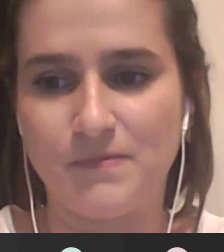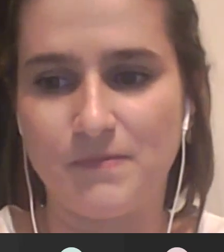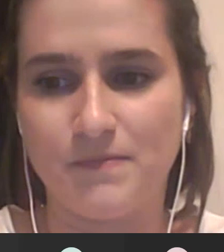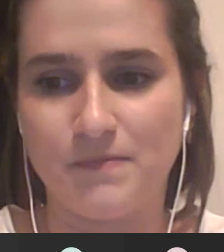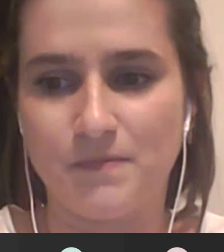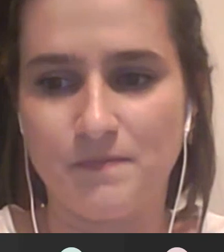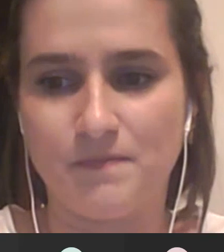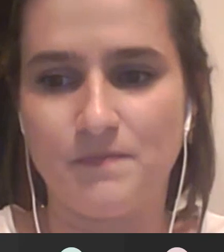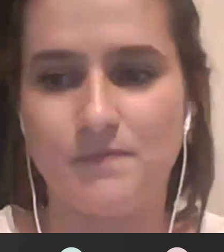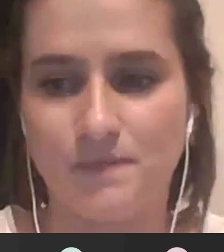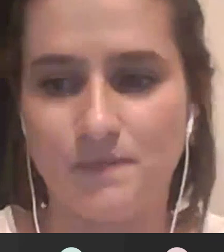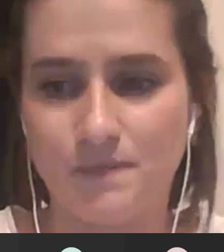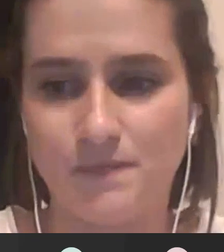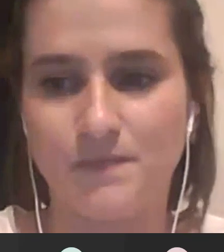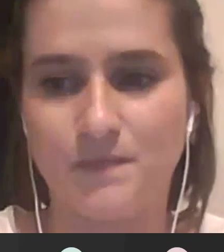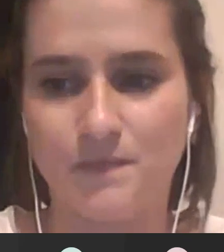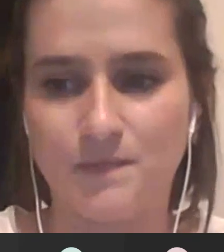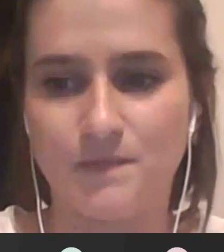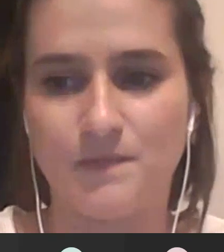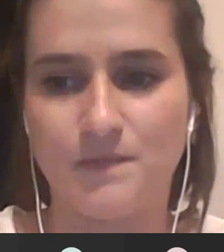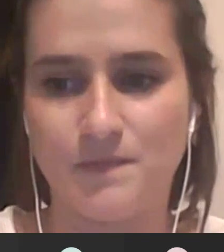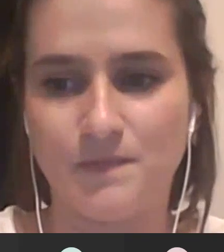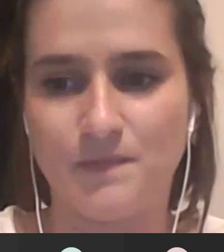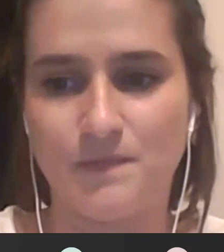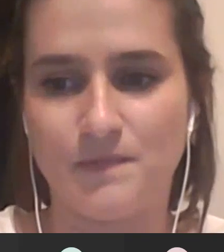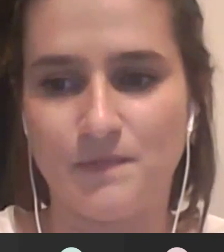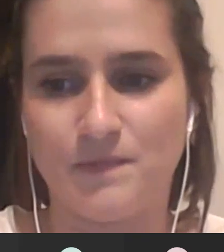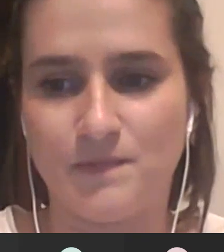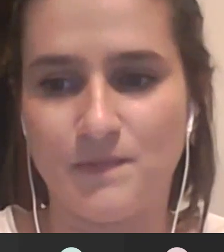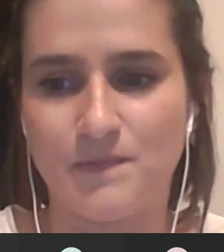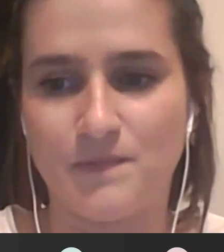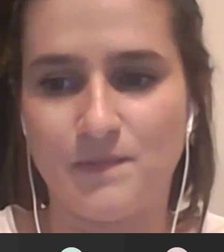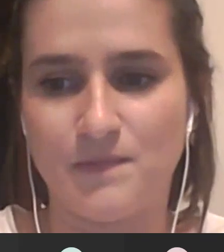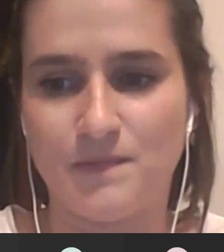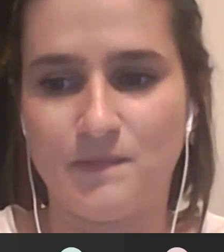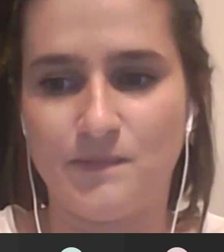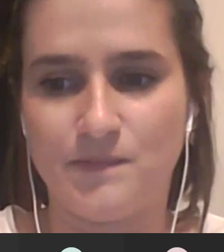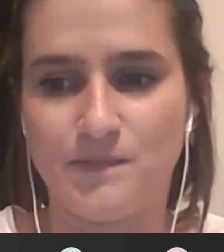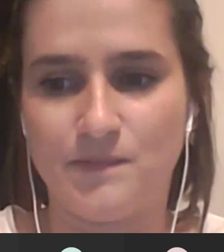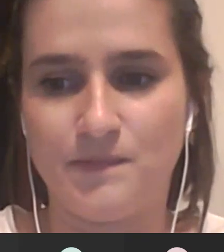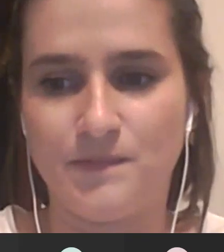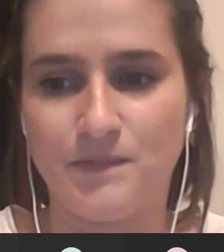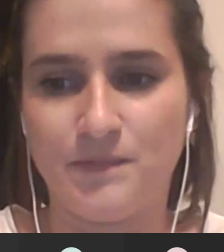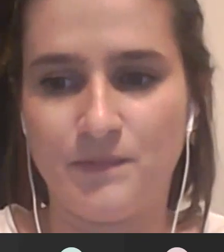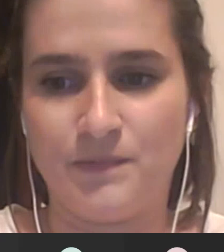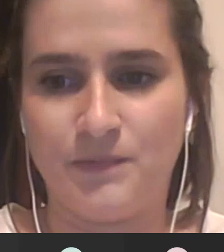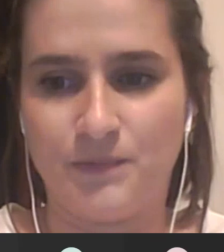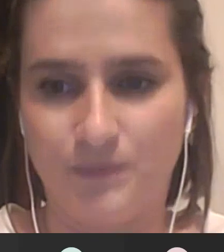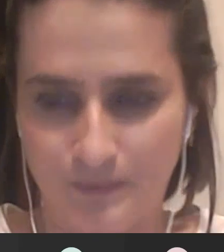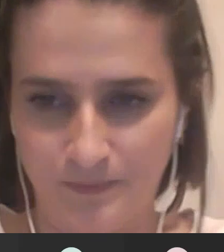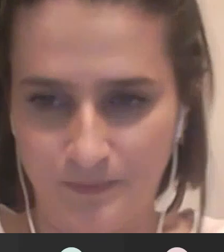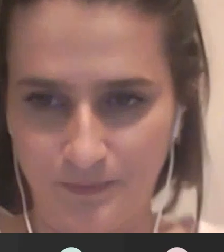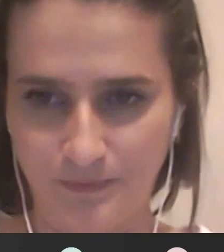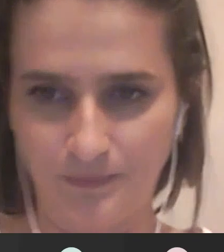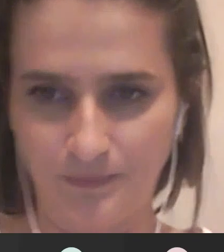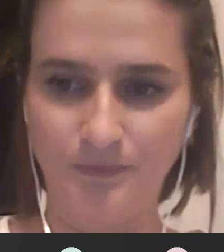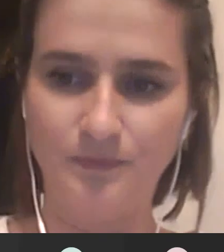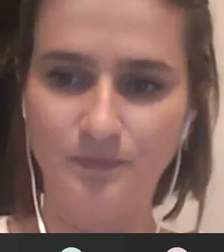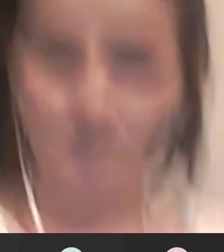saúde, assim como nós viemos enfrentando, né? Quem passou pela doença aqui do grupo passou com sintomas